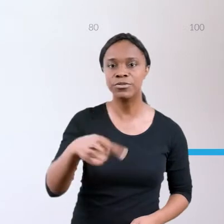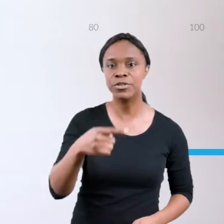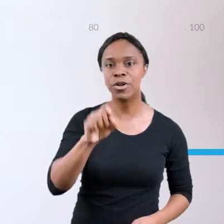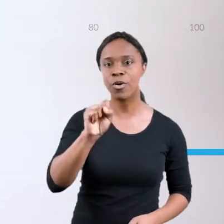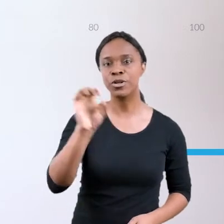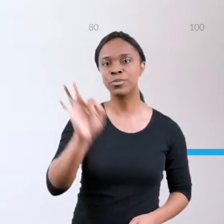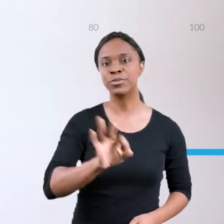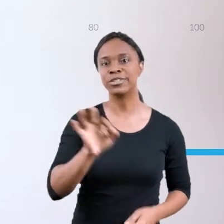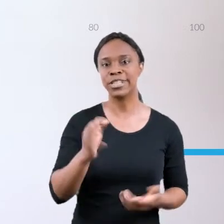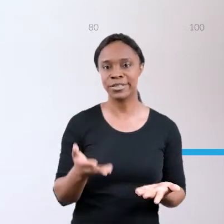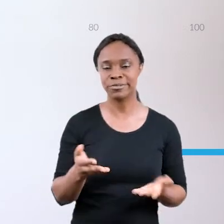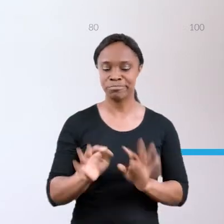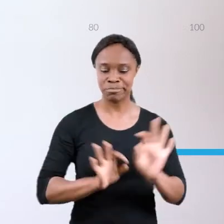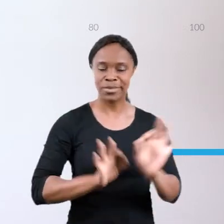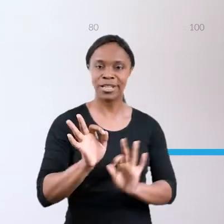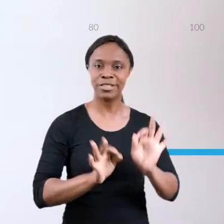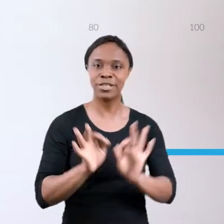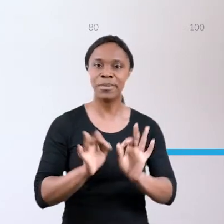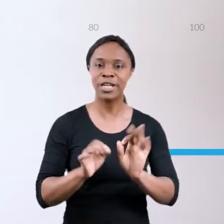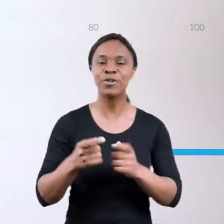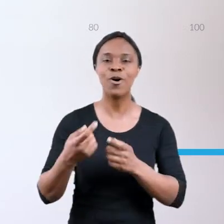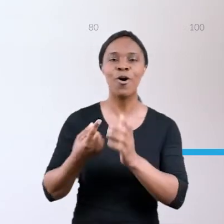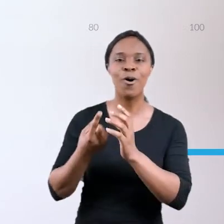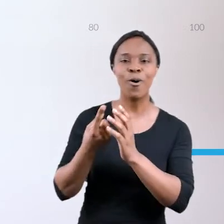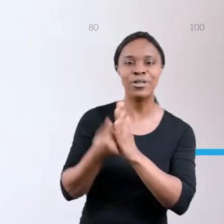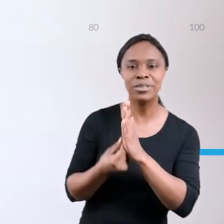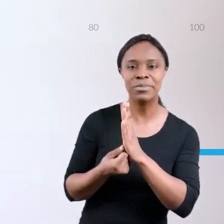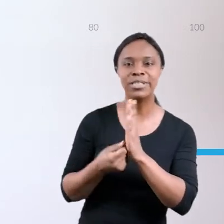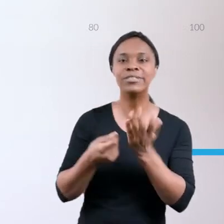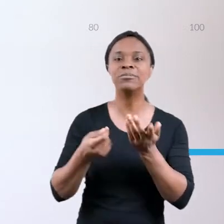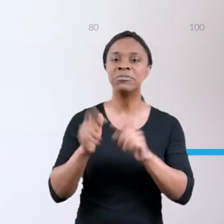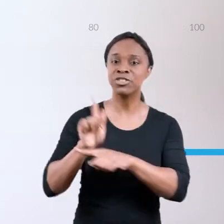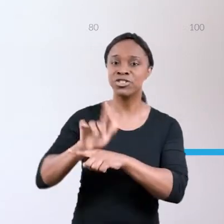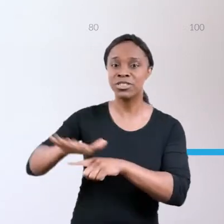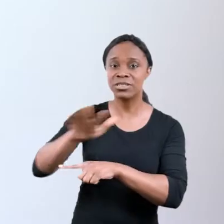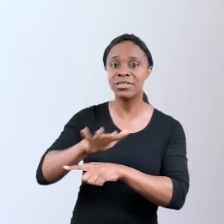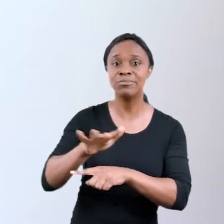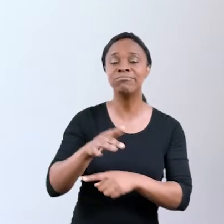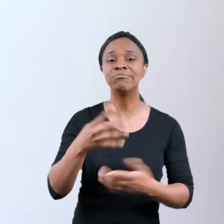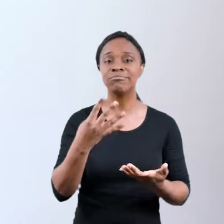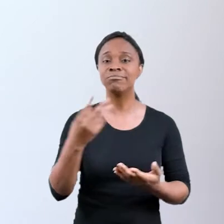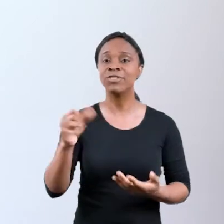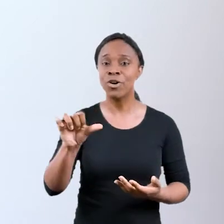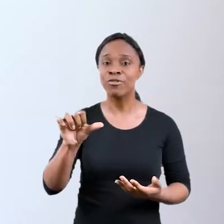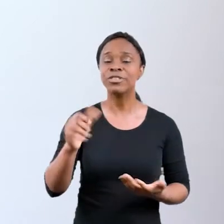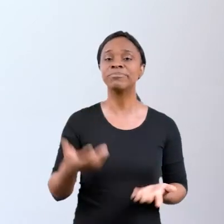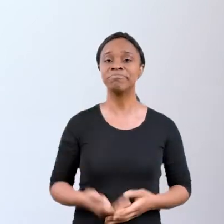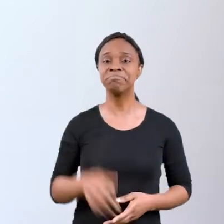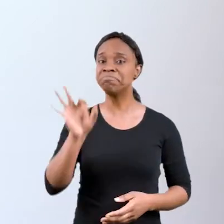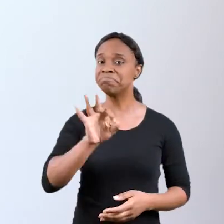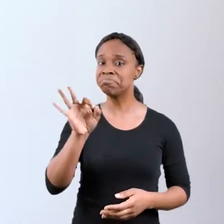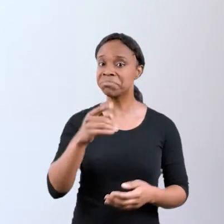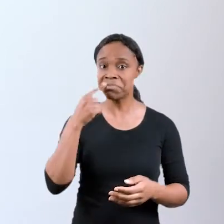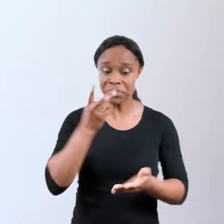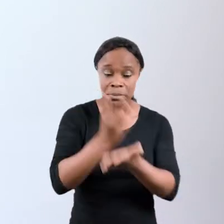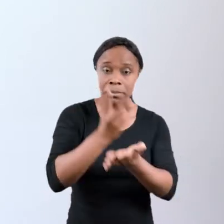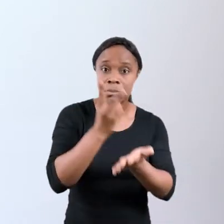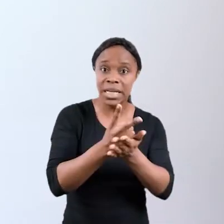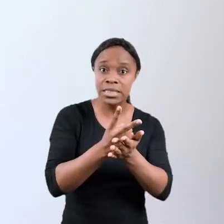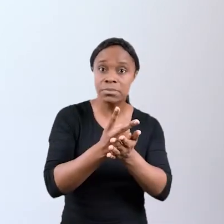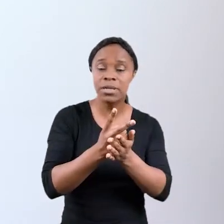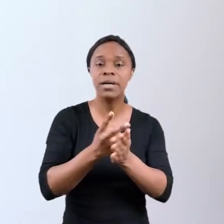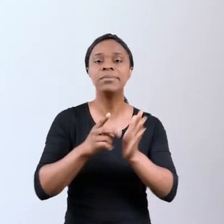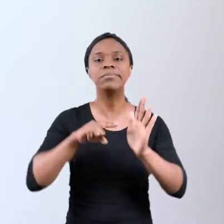34,8%, e Planejamento, Orçamento e Gestão, 41,9%. Essa mesma pesquisa também